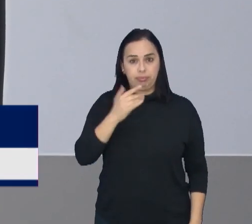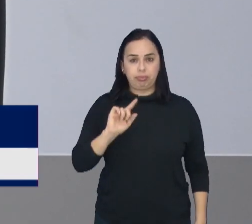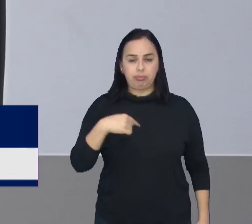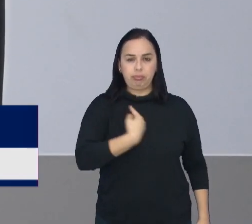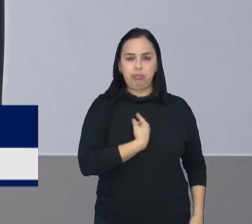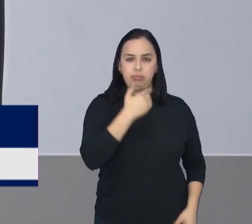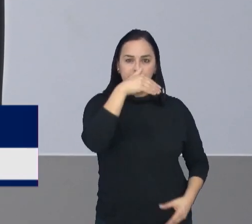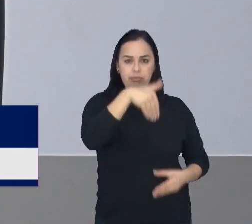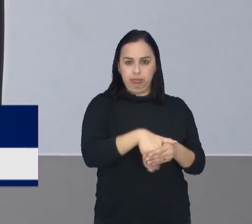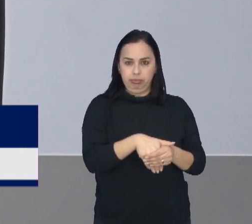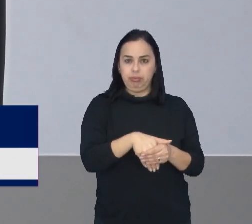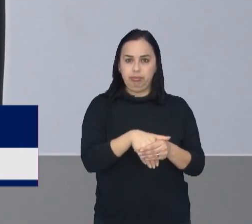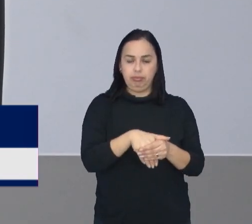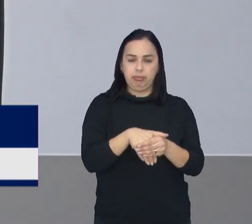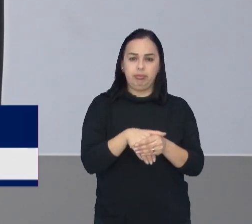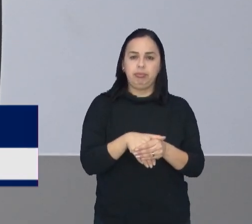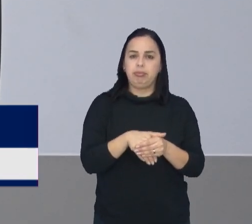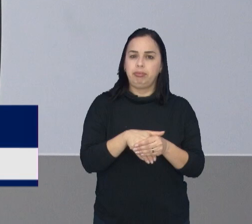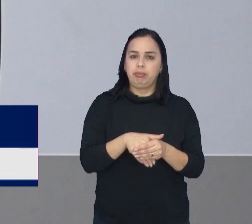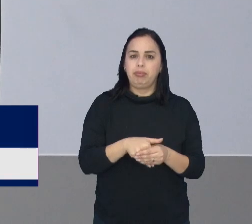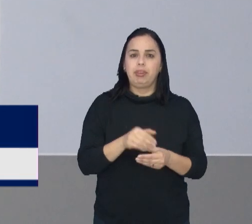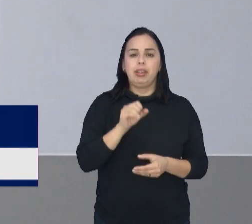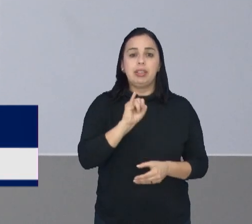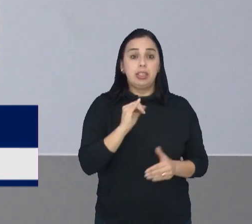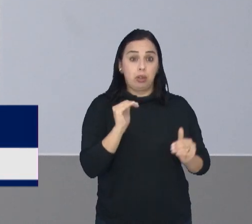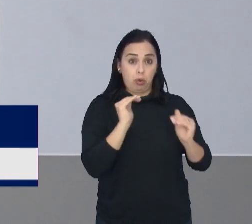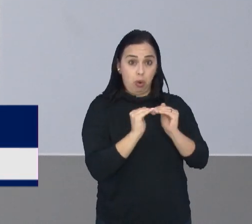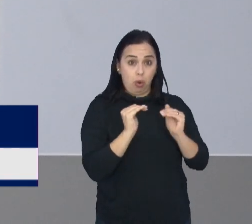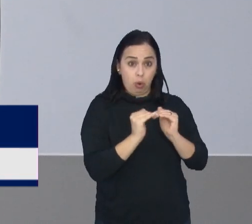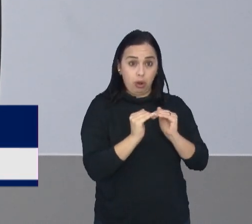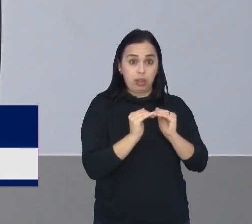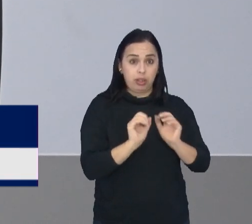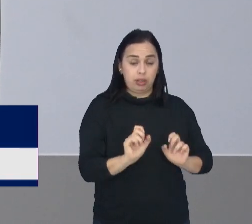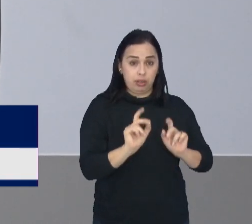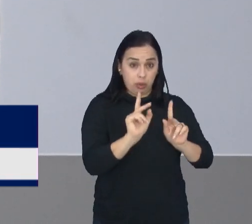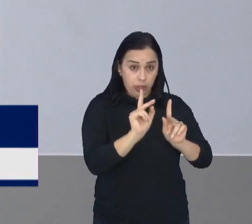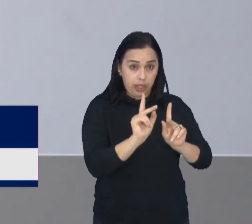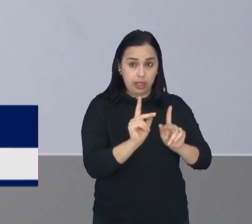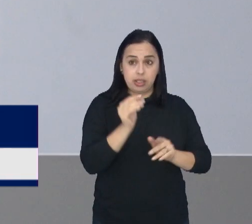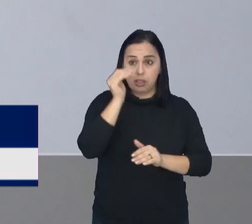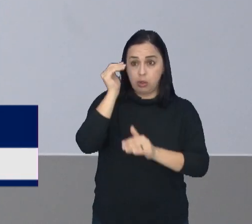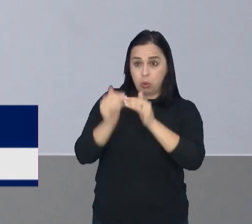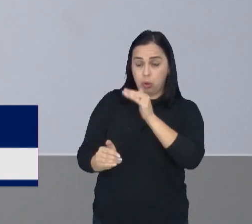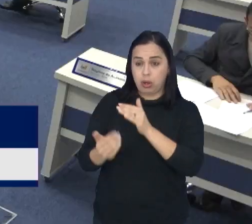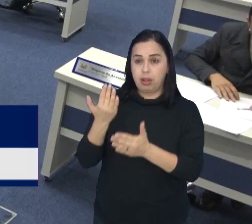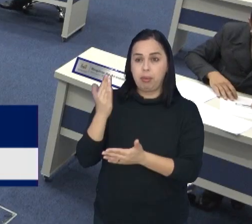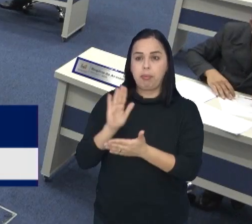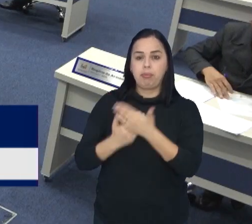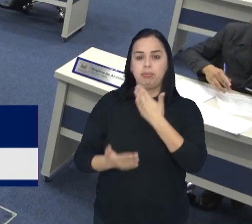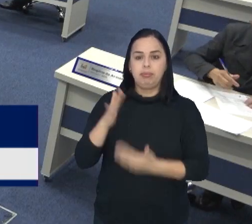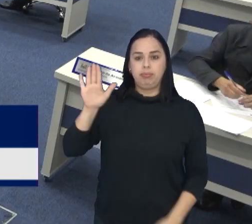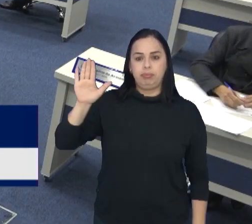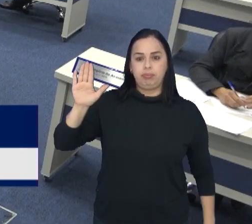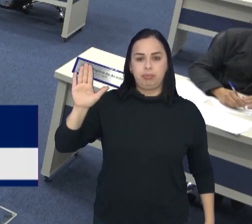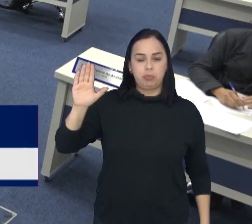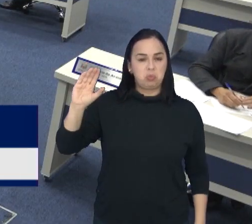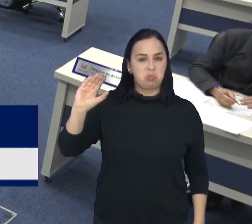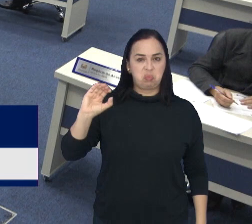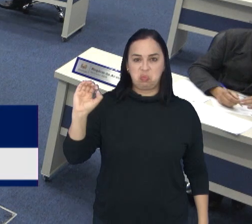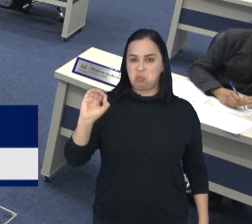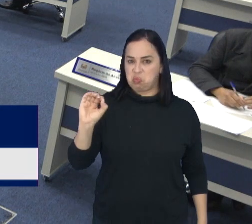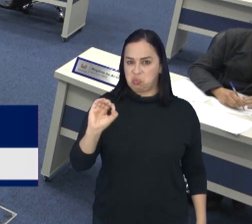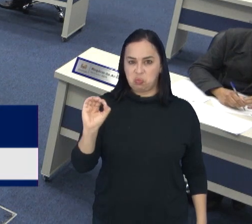do vereador Marcão da Academia. Vereadores favoráveis, permaneçam como estão. Os contrários, que se manifestem. Nenhum